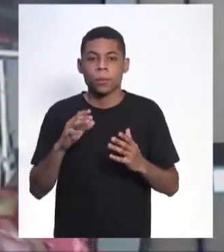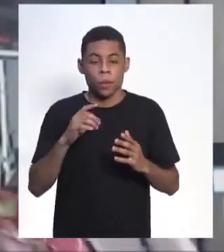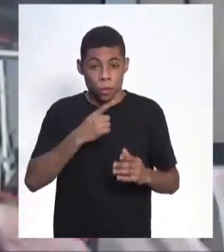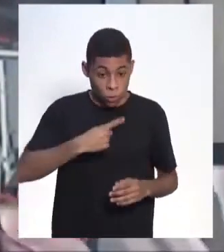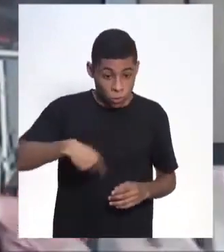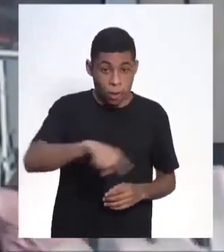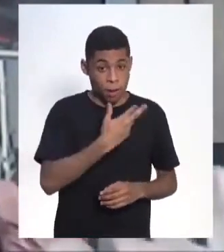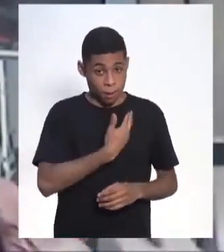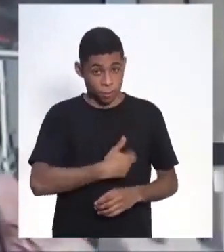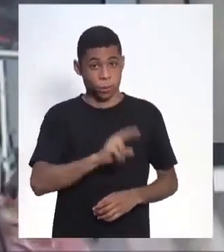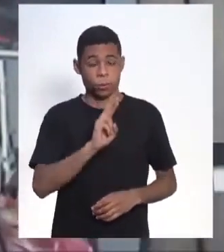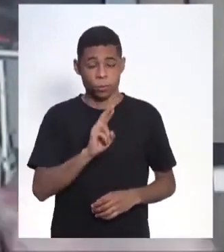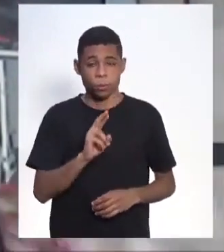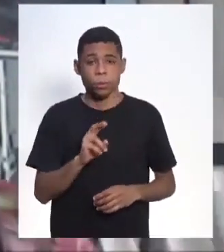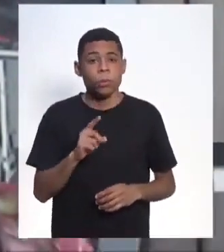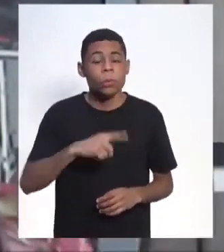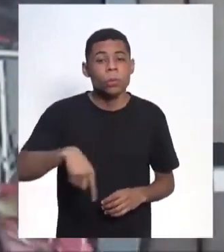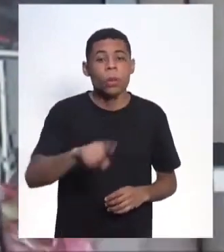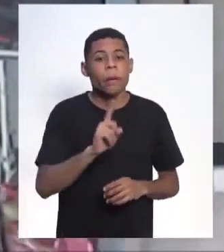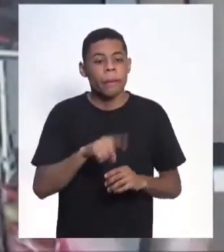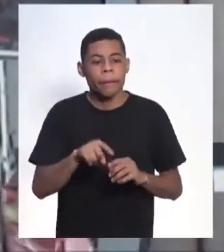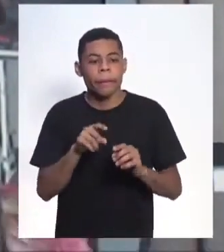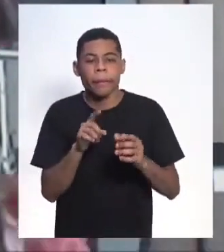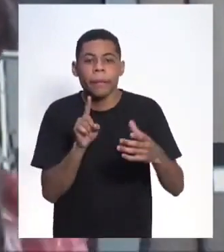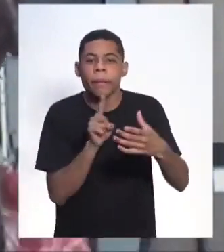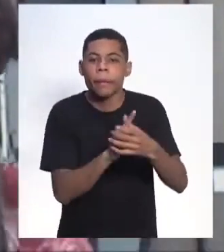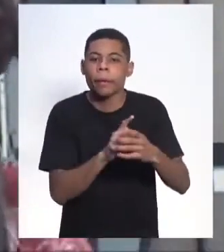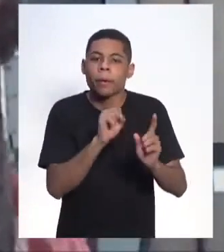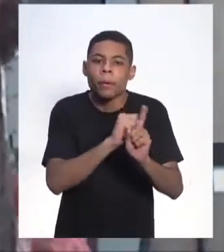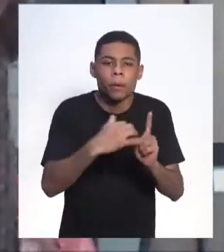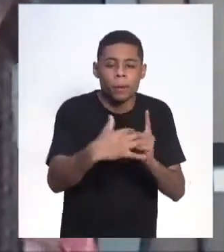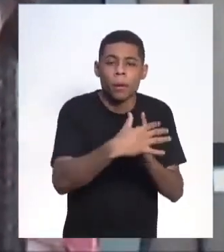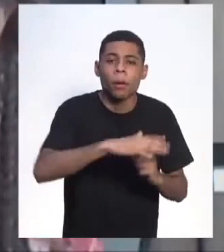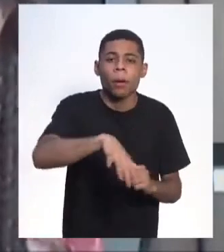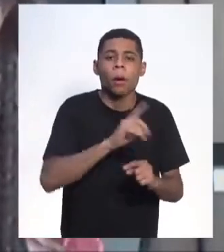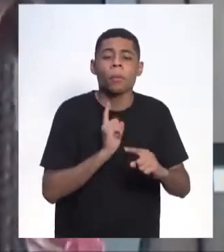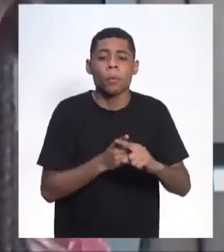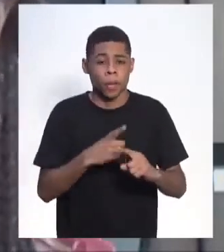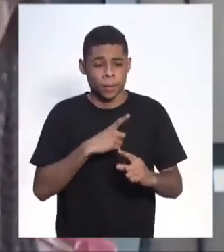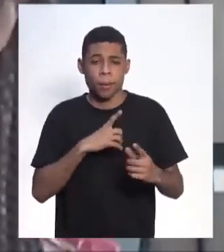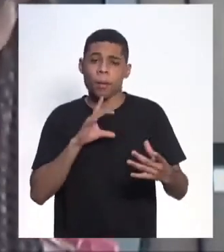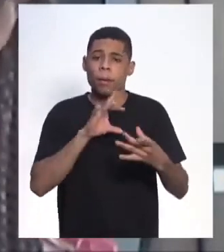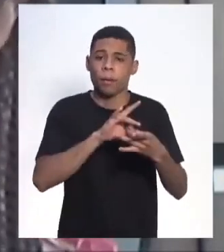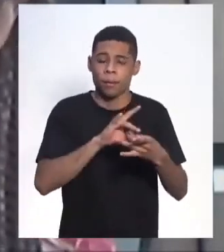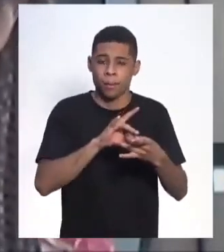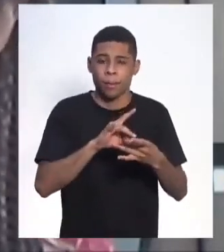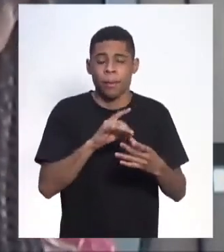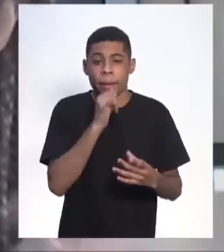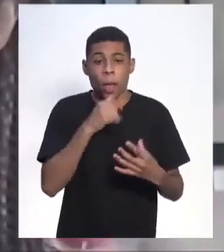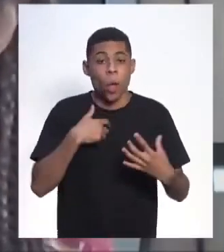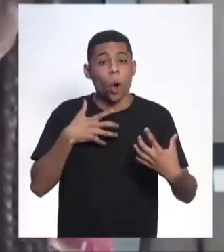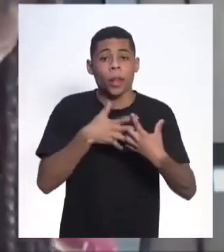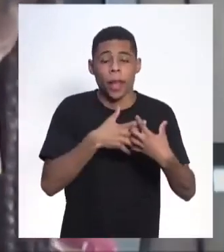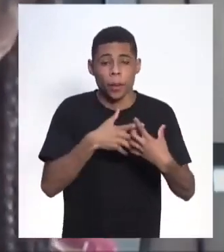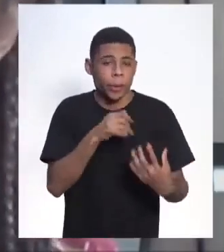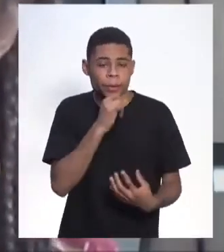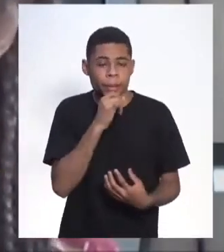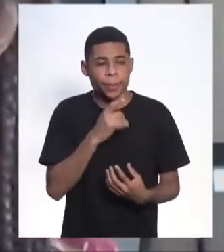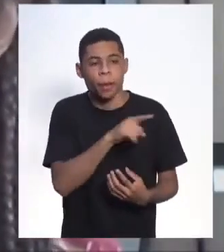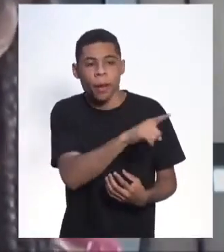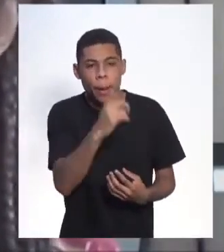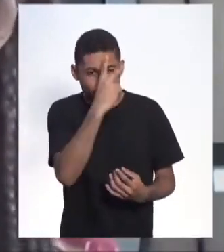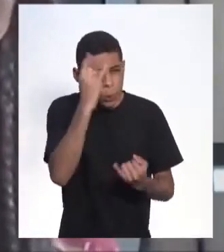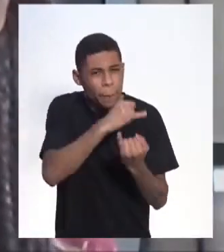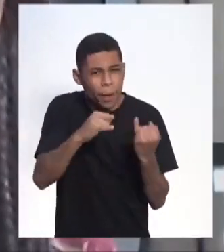religião. E nós somos socializados dentro da constituição de conexões. Eu vou me conectar com os meus